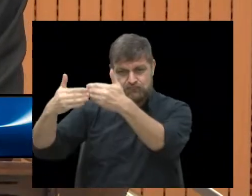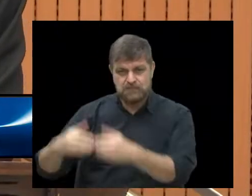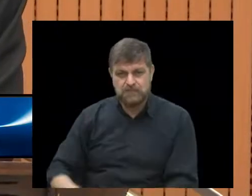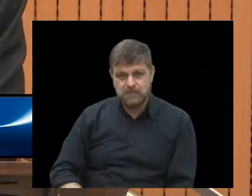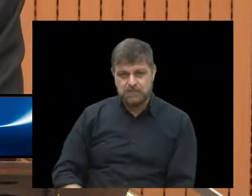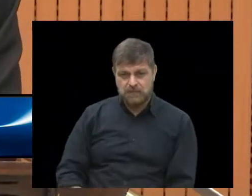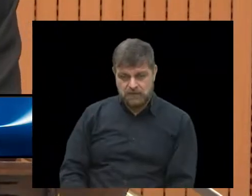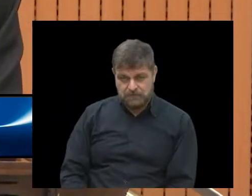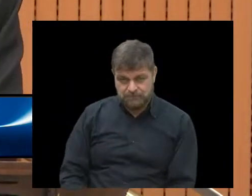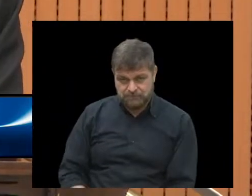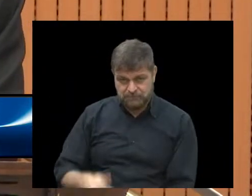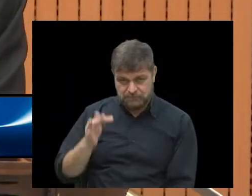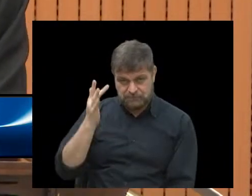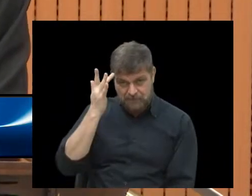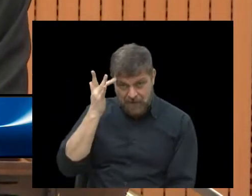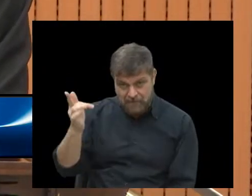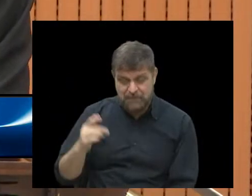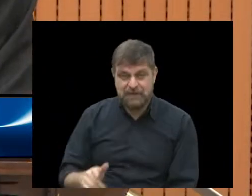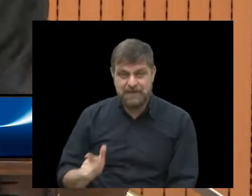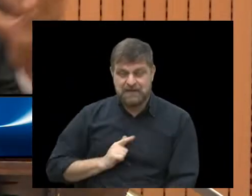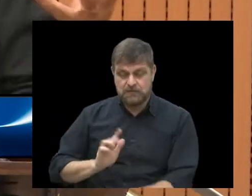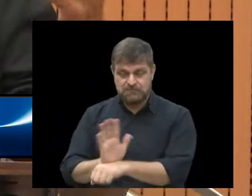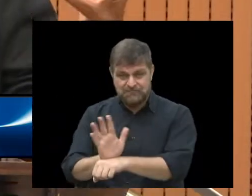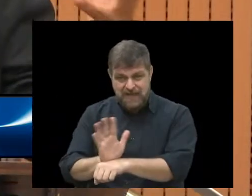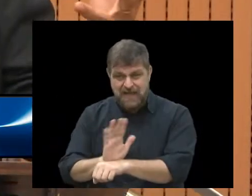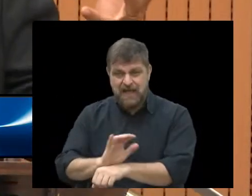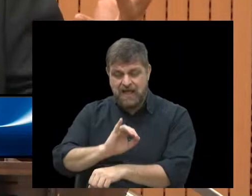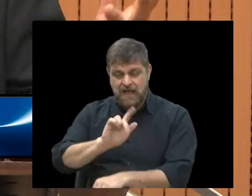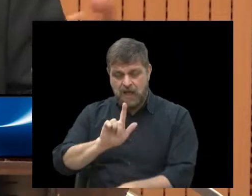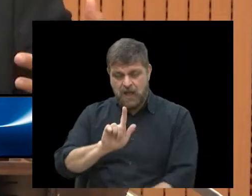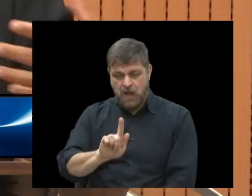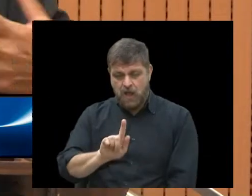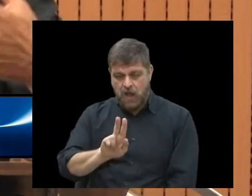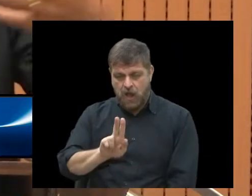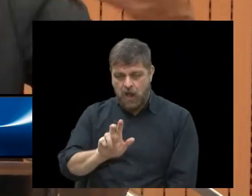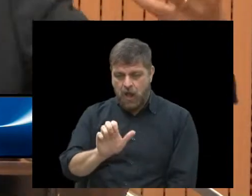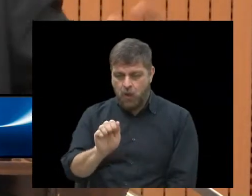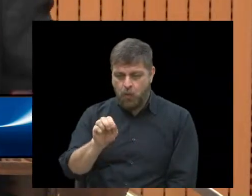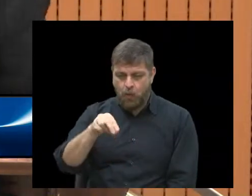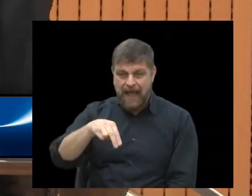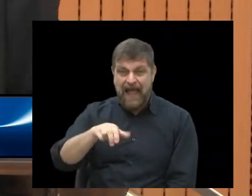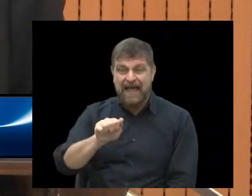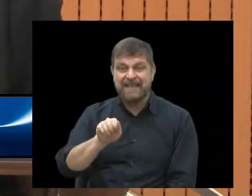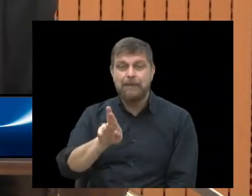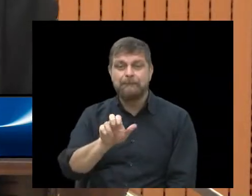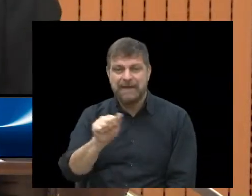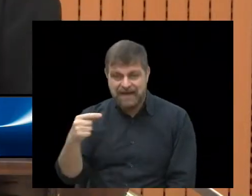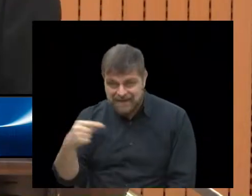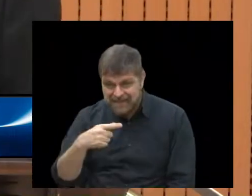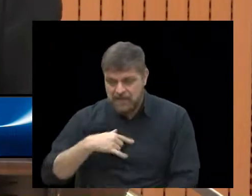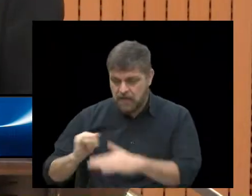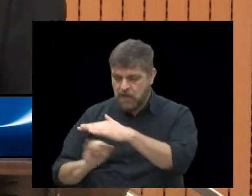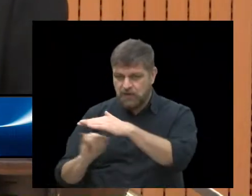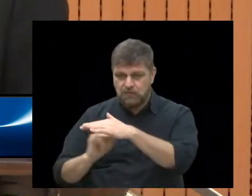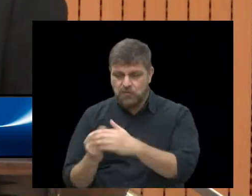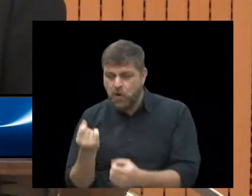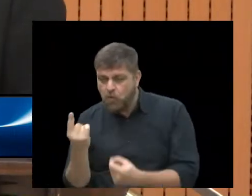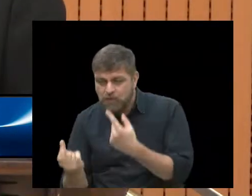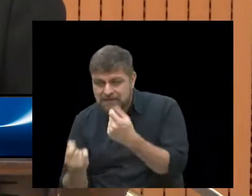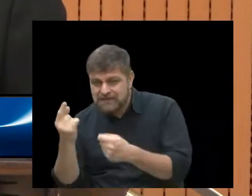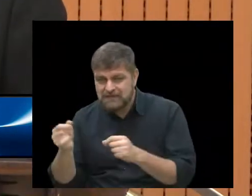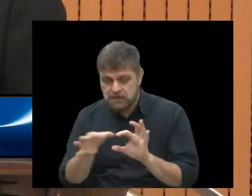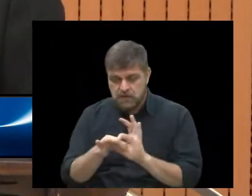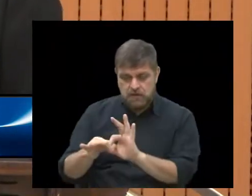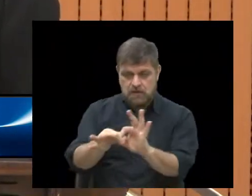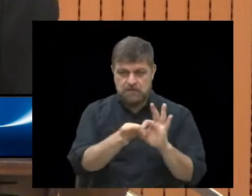CIS Guanabara, às 18h30, algumas dessas entidades que estão participando dessa organização estarão